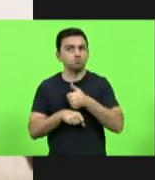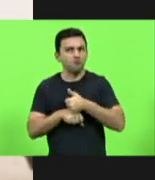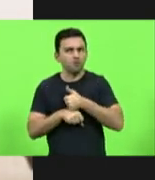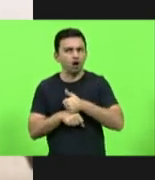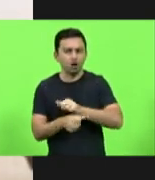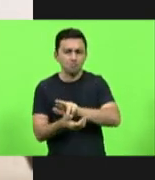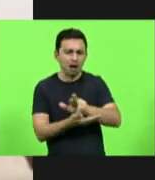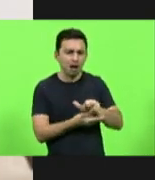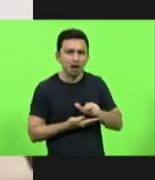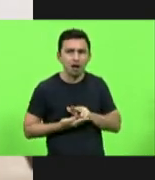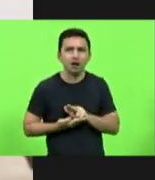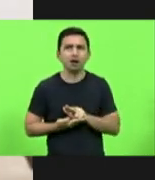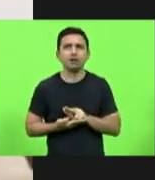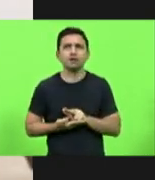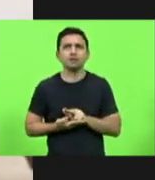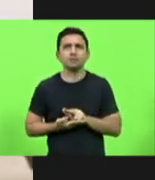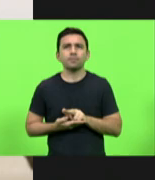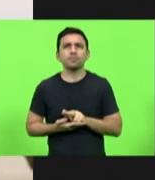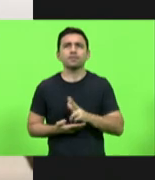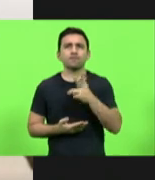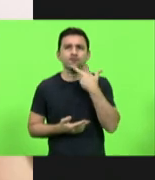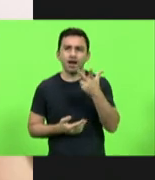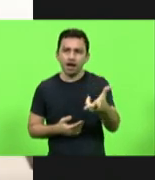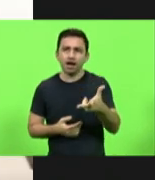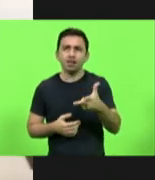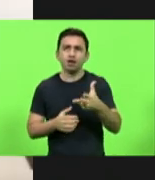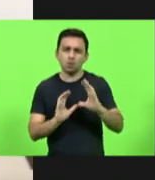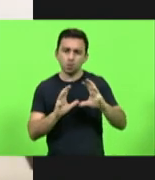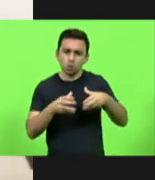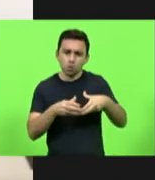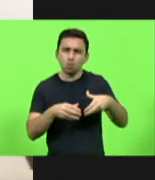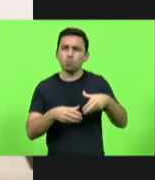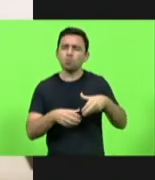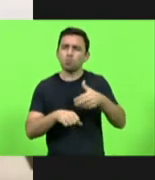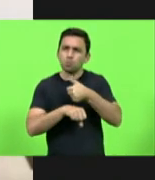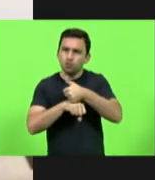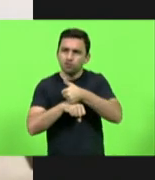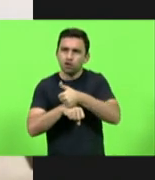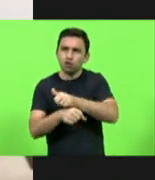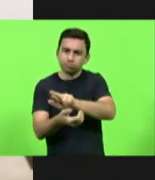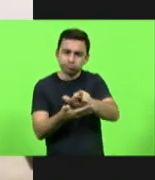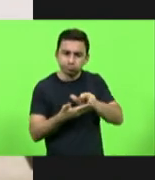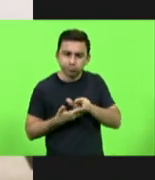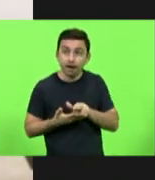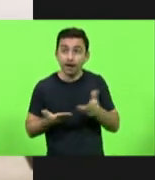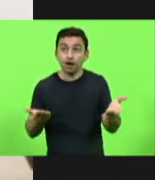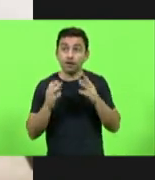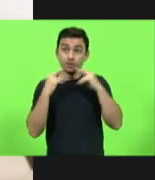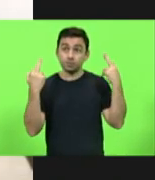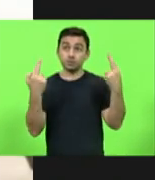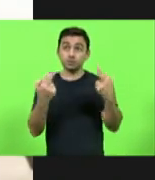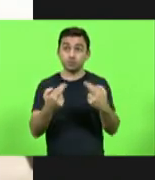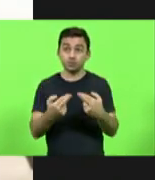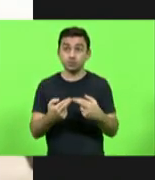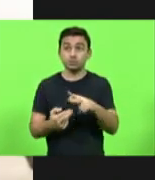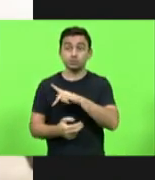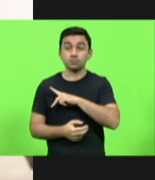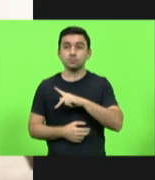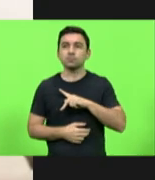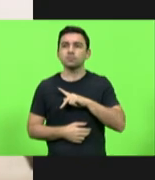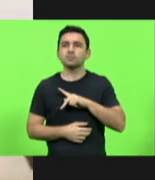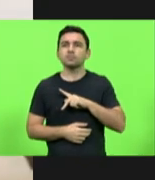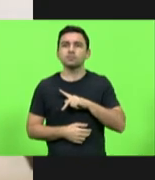que estamos falando da equipe multiprofissional, fiquei pensando nessa audiência, parabéns, Luciano,